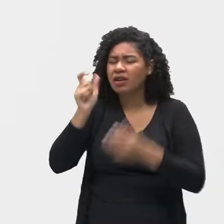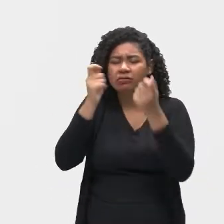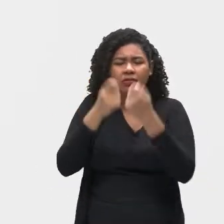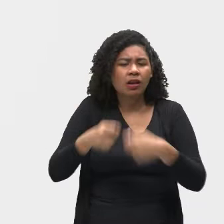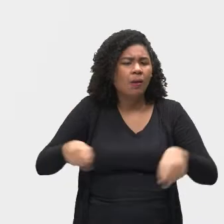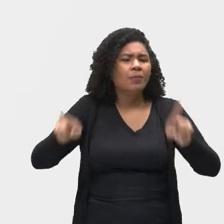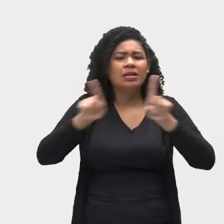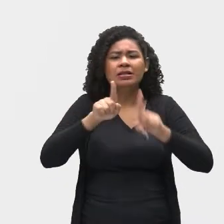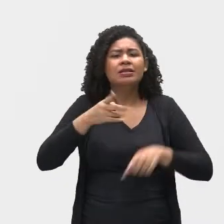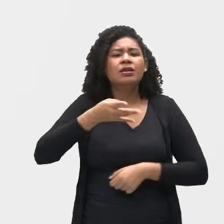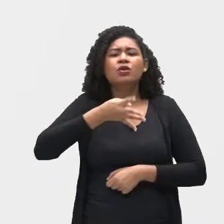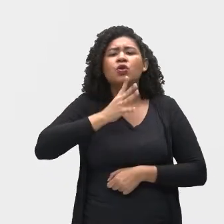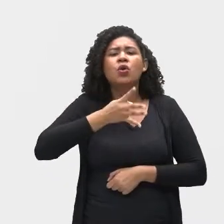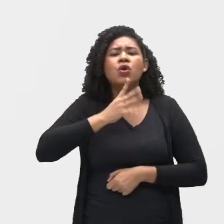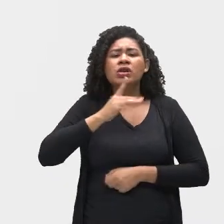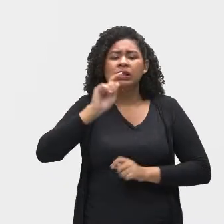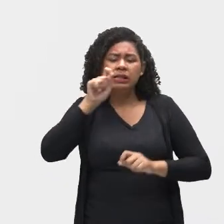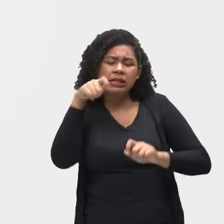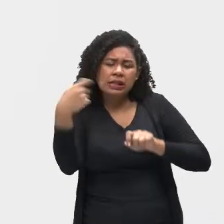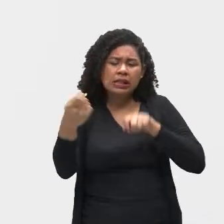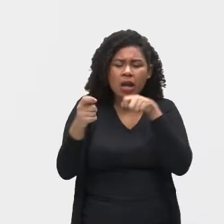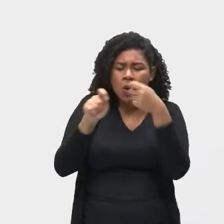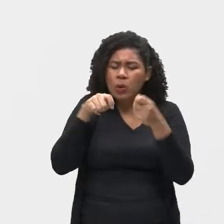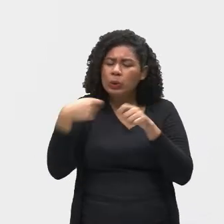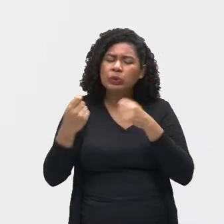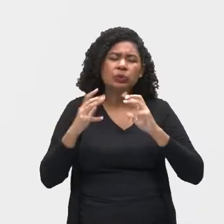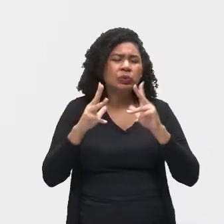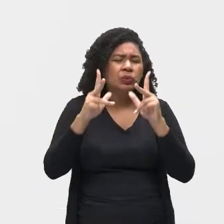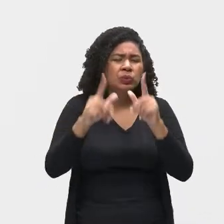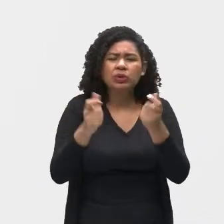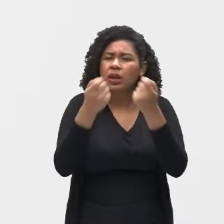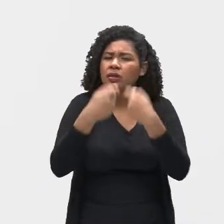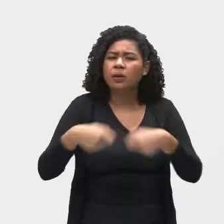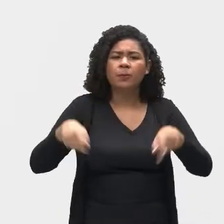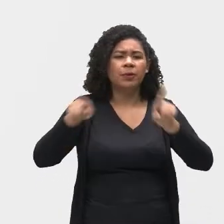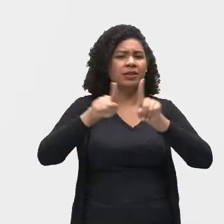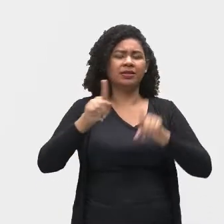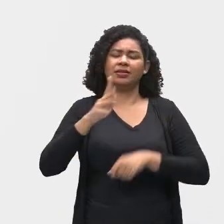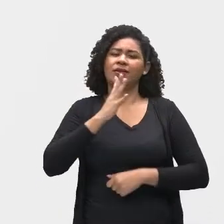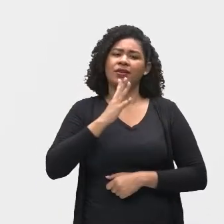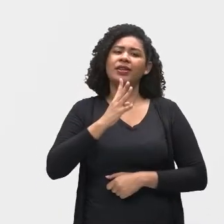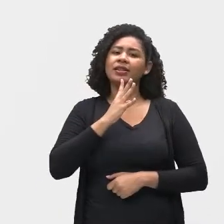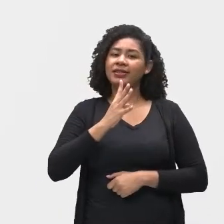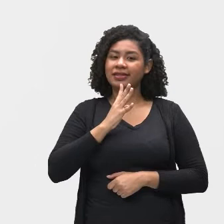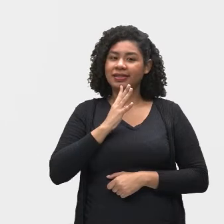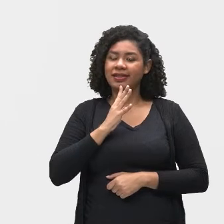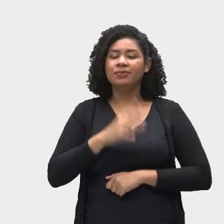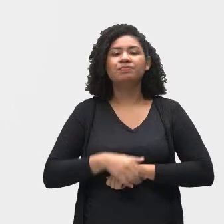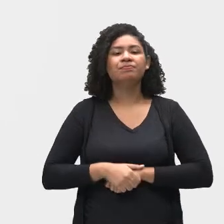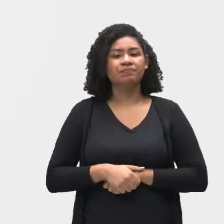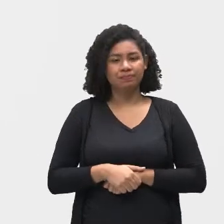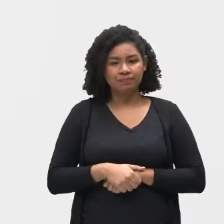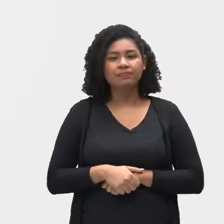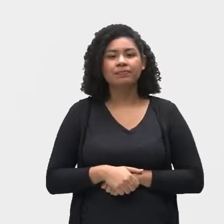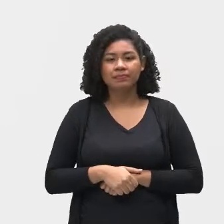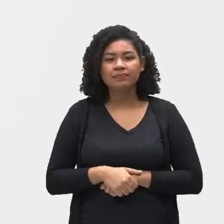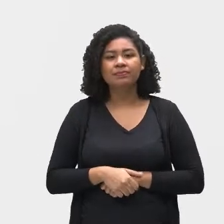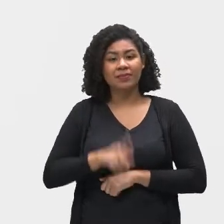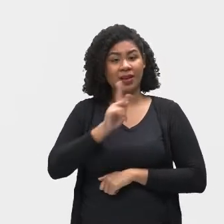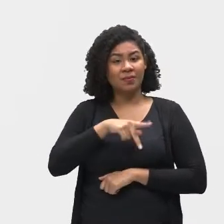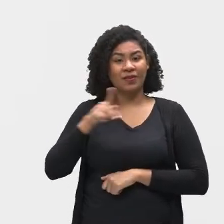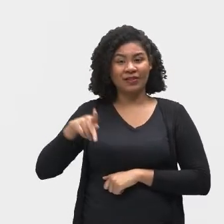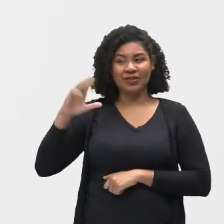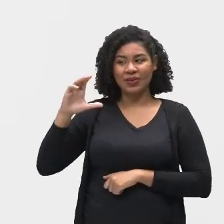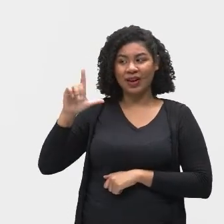preciso saber o significado de todas as palavras para entender a informação que eu preciso, como diz a nossa teacher